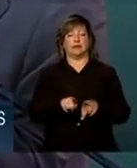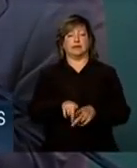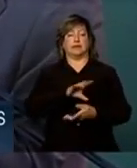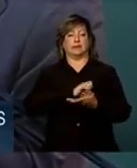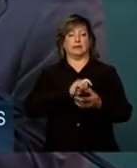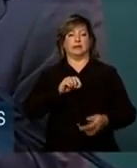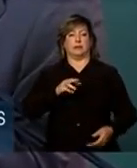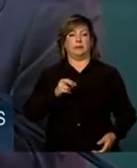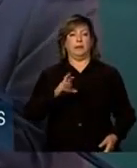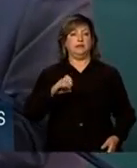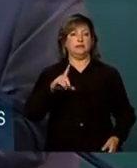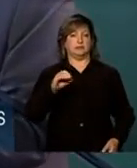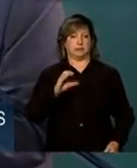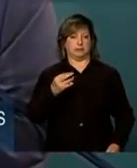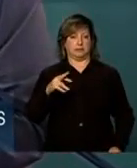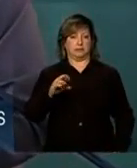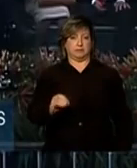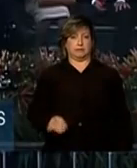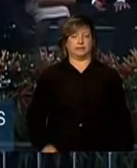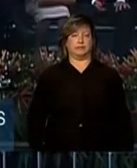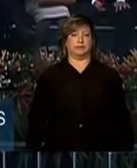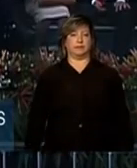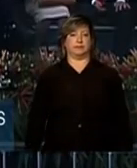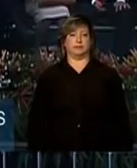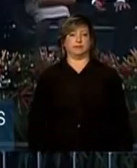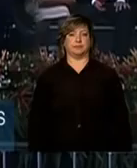federal Marcelo Castro,